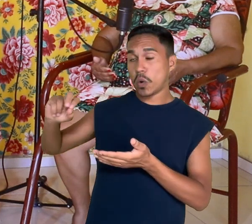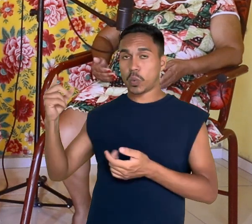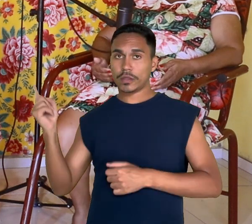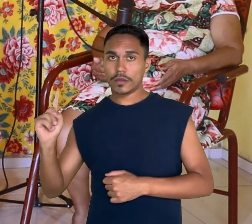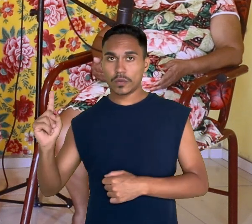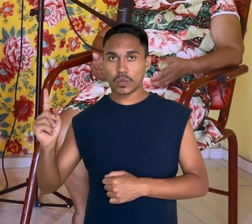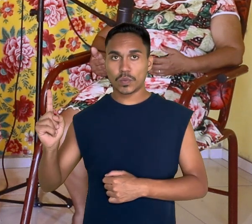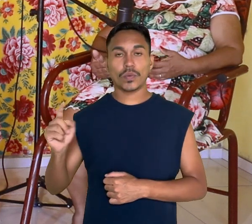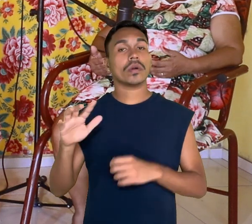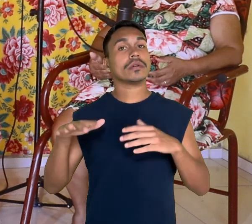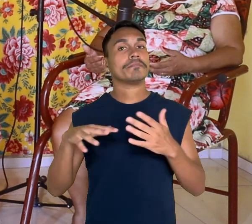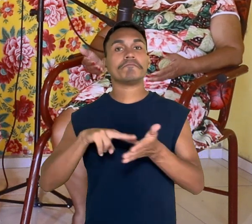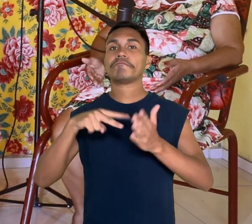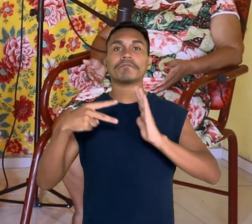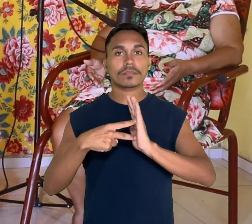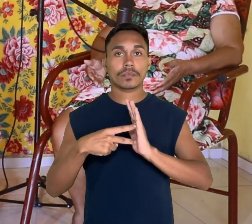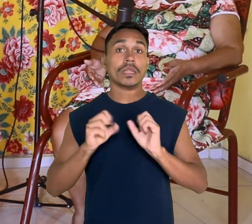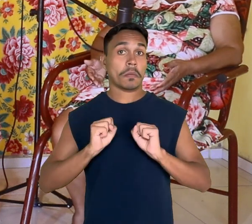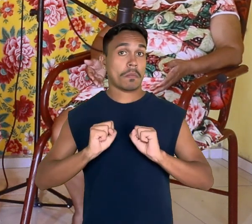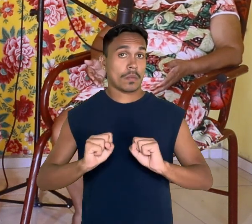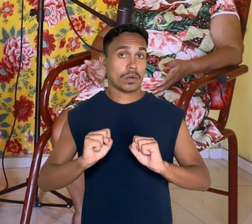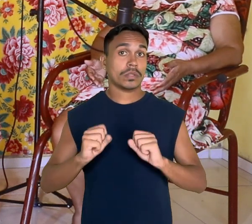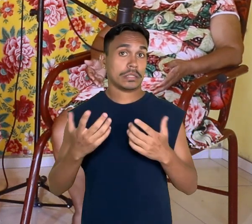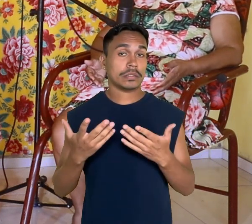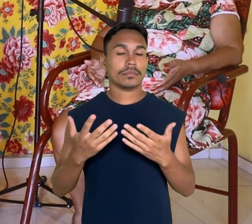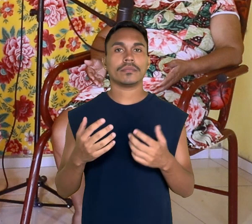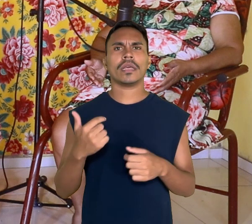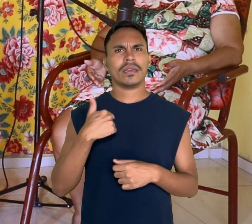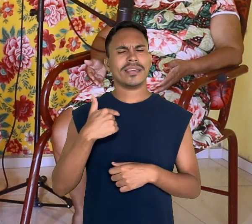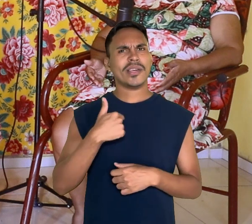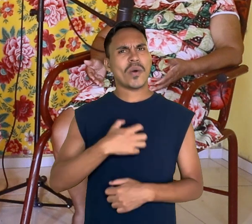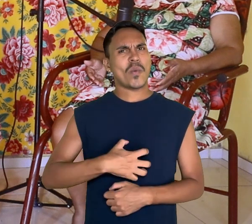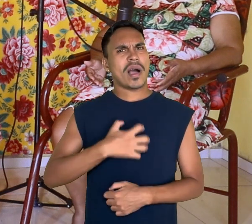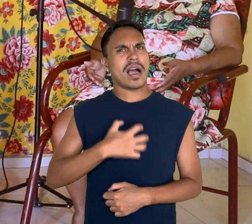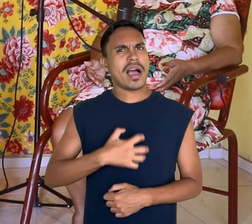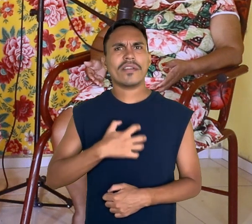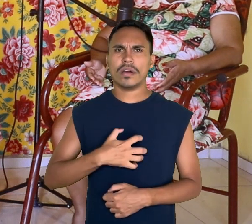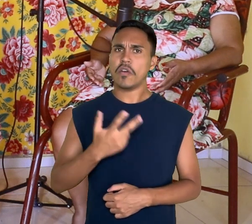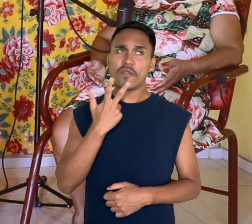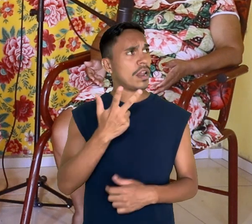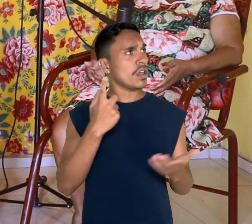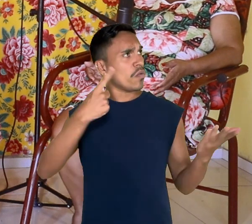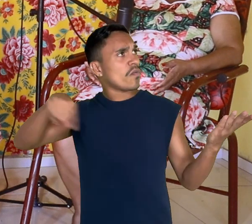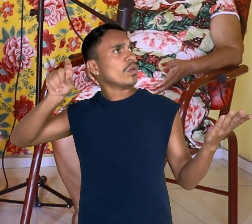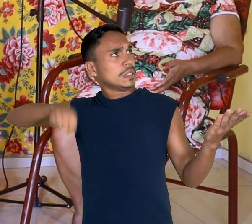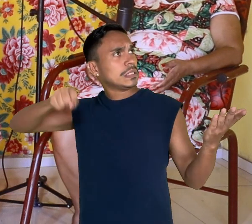ou não. Ou seja, se nós poderia ir. E eu já fiquei com raiva, eu falei que eu